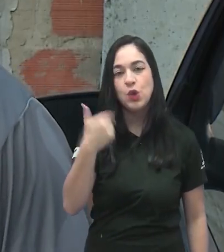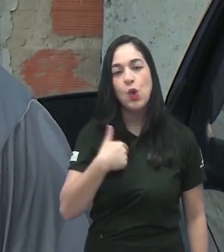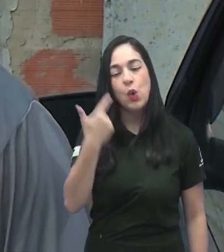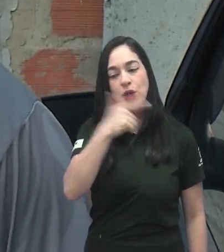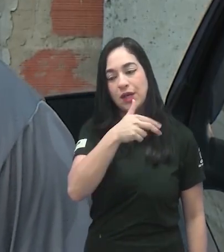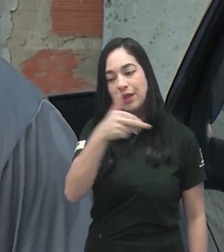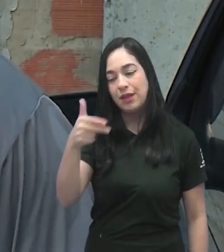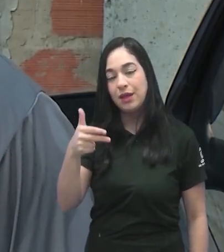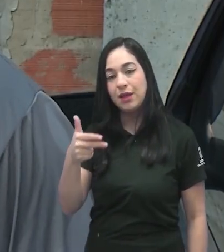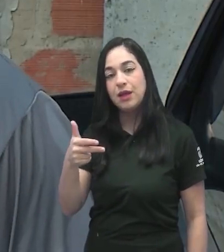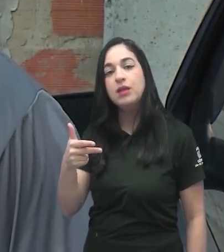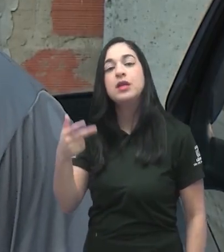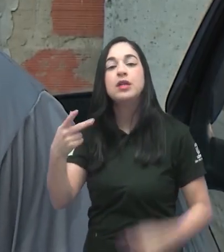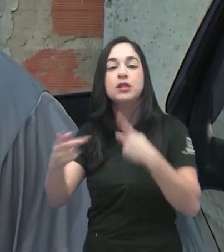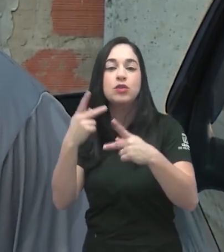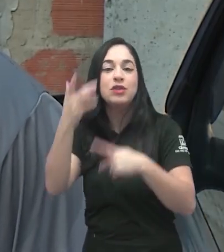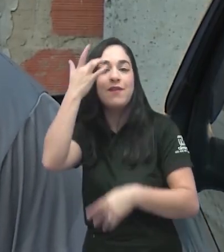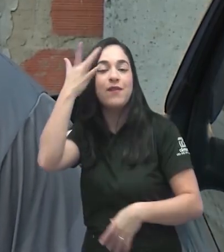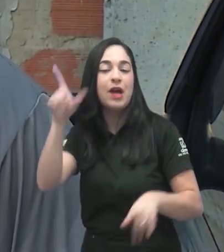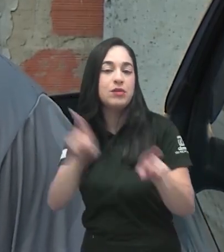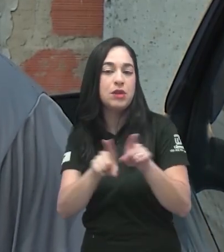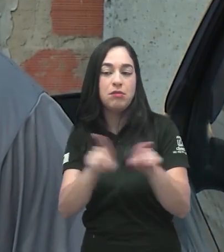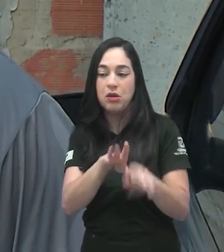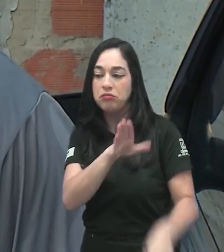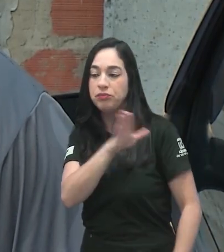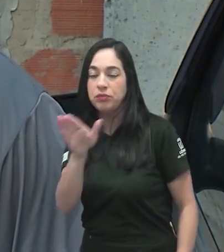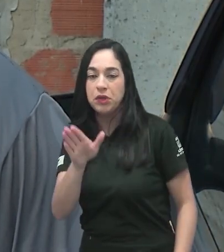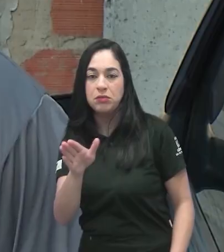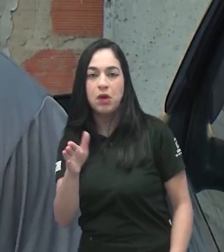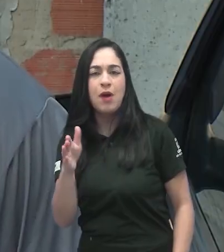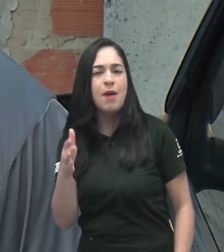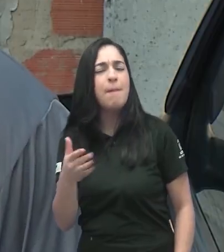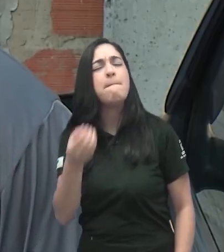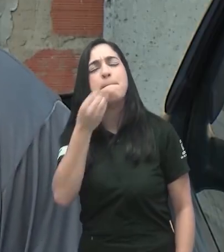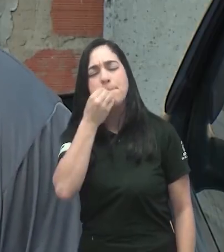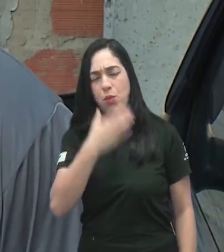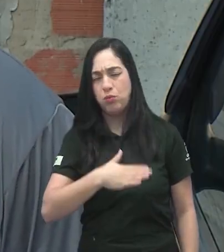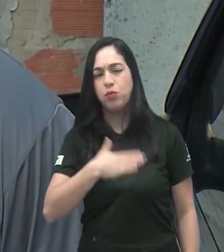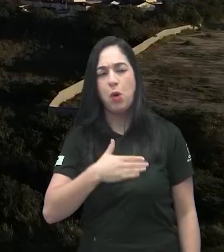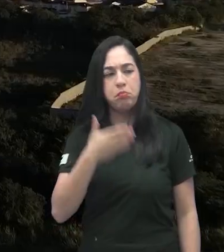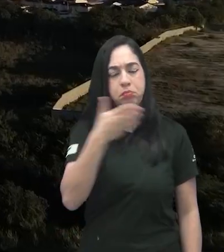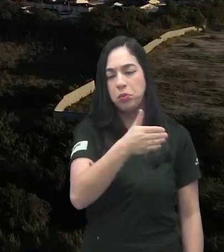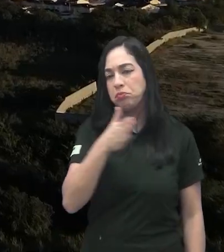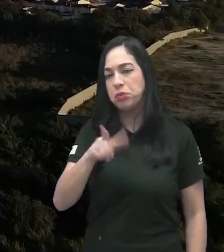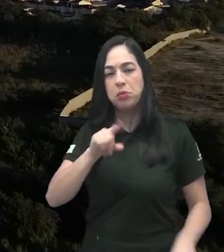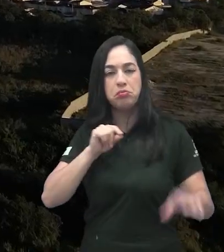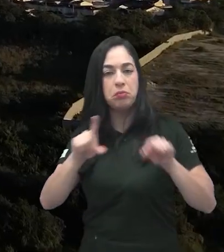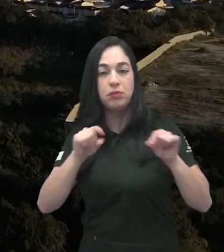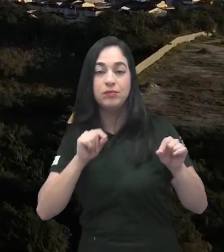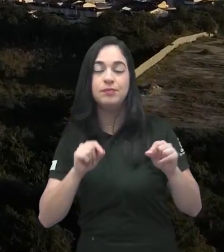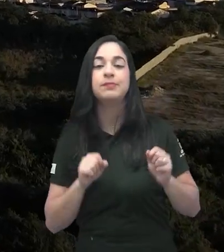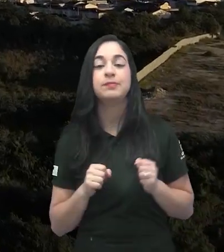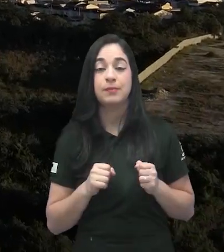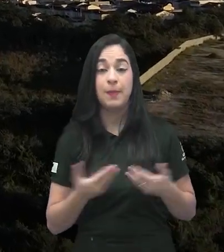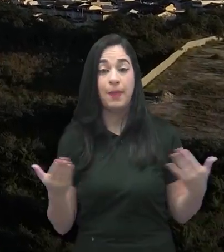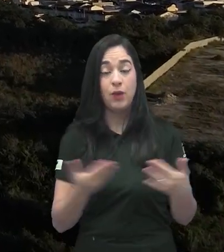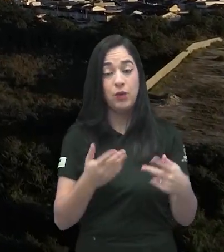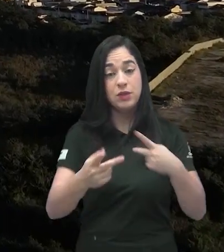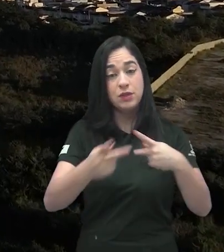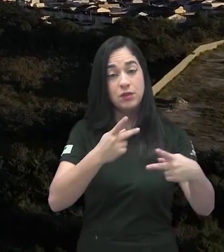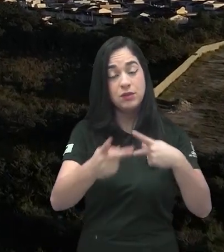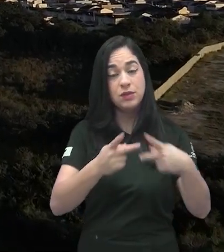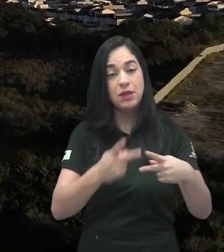ir até a pé, você quer ir para São José, tá fácil. Então o acesso aqui para nós é muito bom. Hoje, São José conta